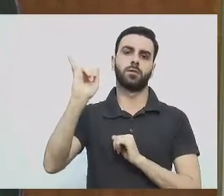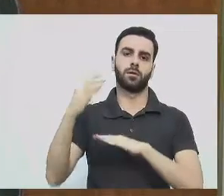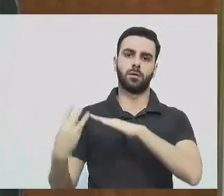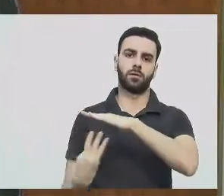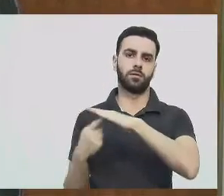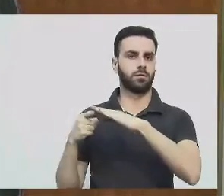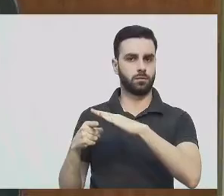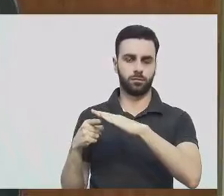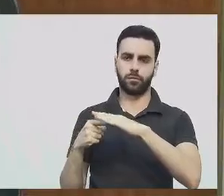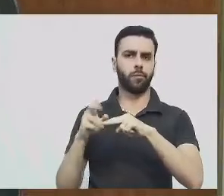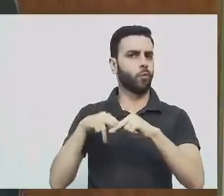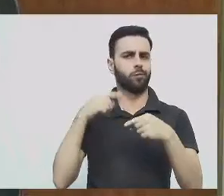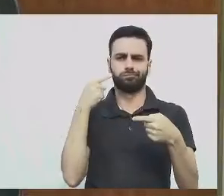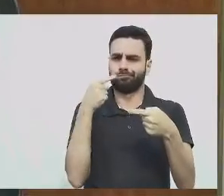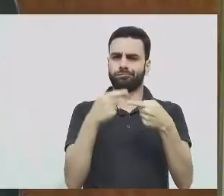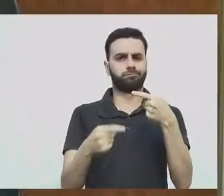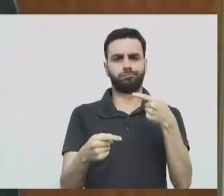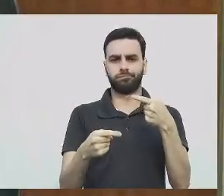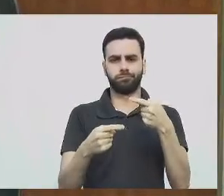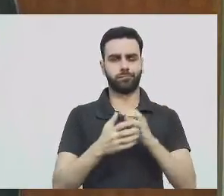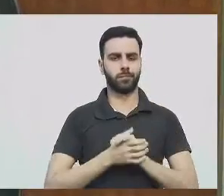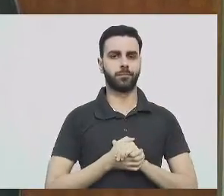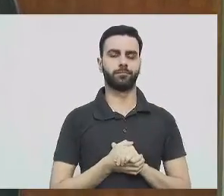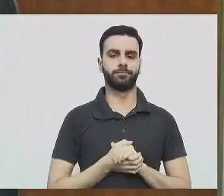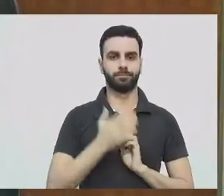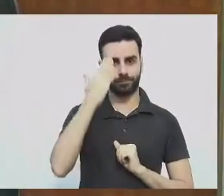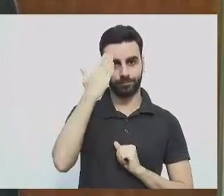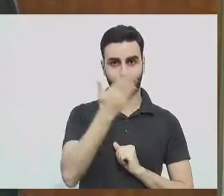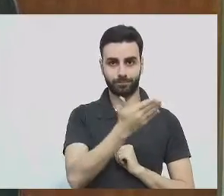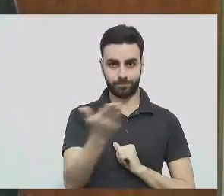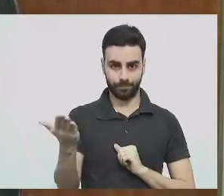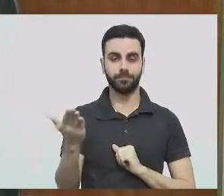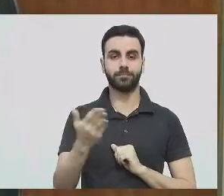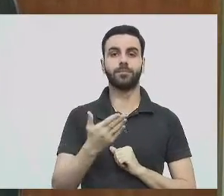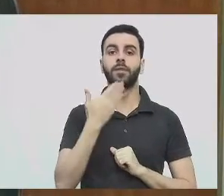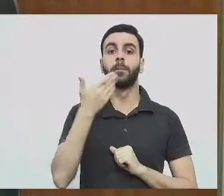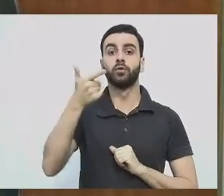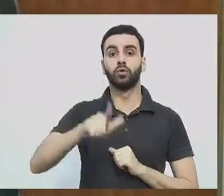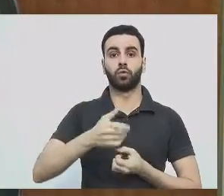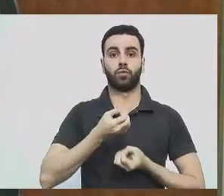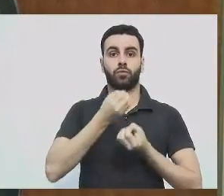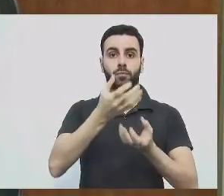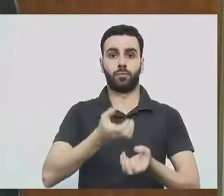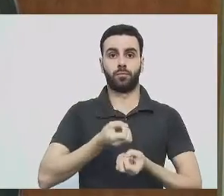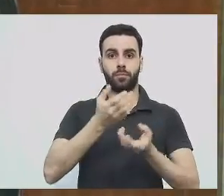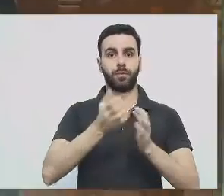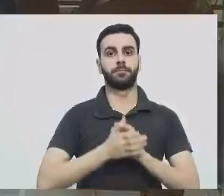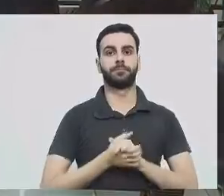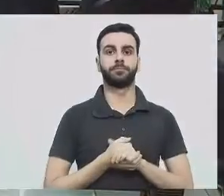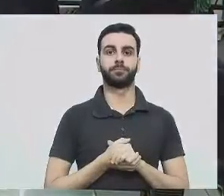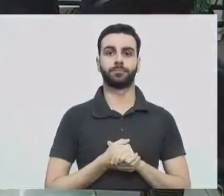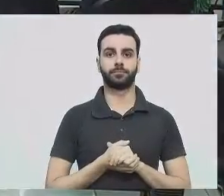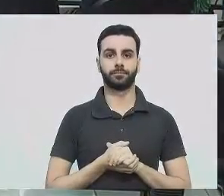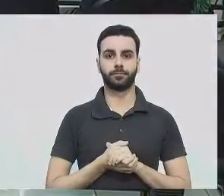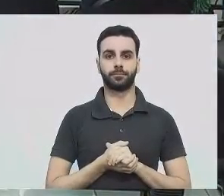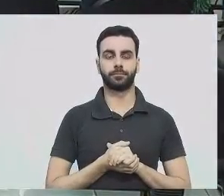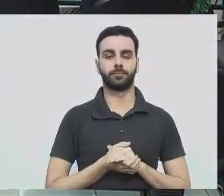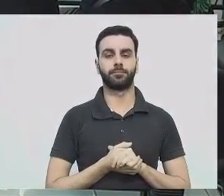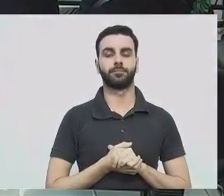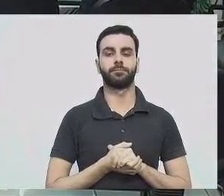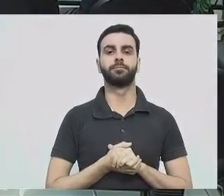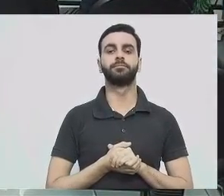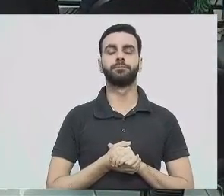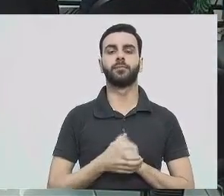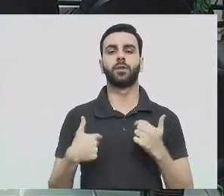não tem justificativa para ele poder acontecer. Muito obrigado, boa noite a todos e peço a minha reinscrição.